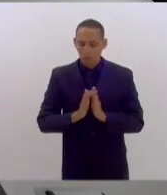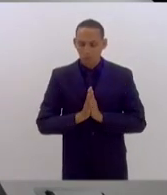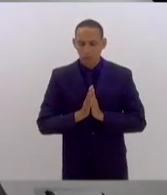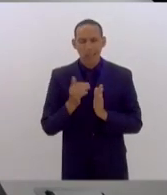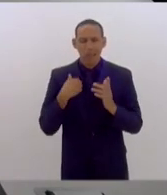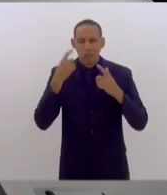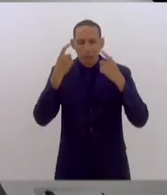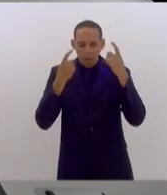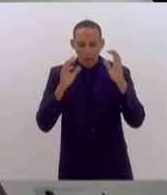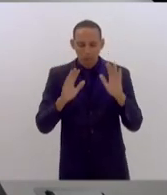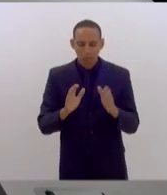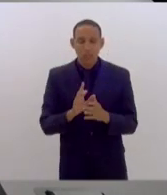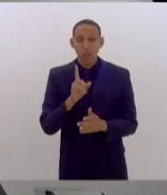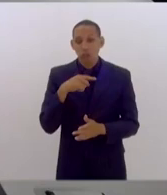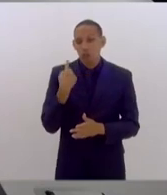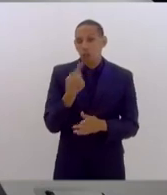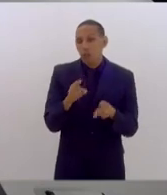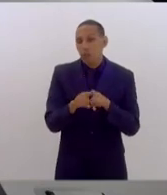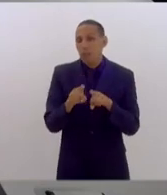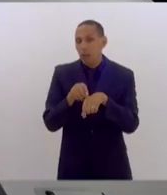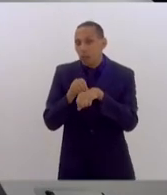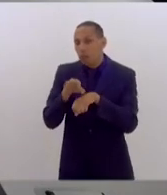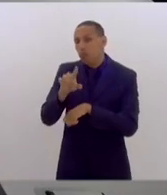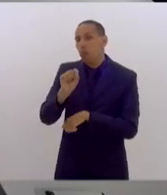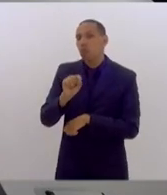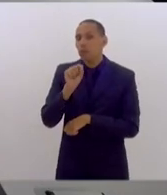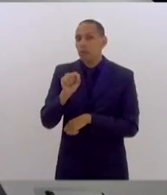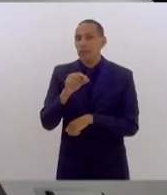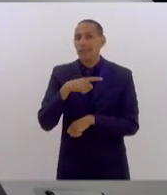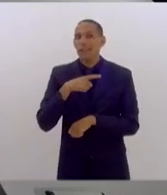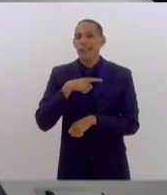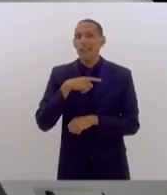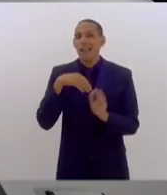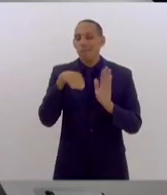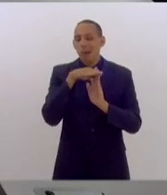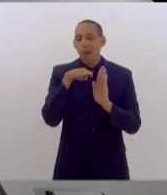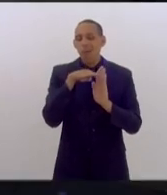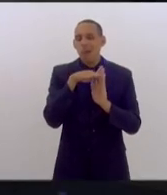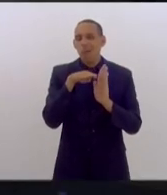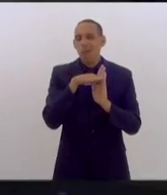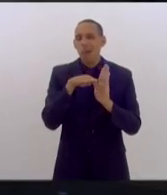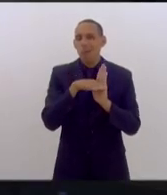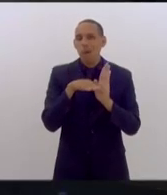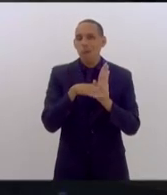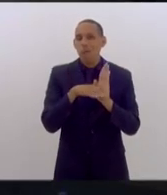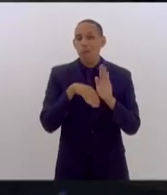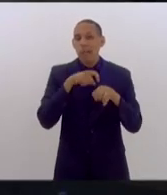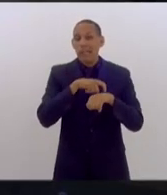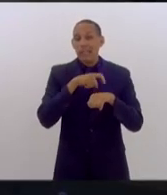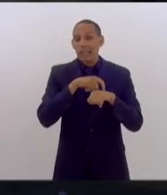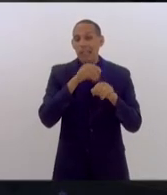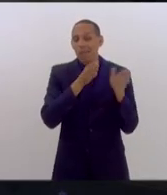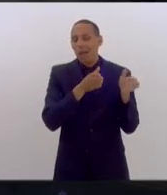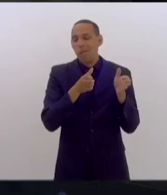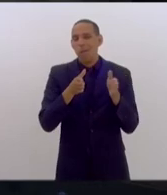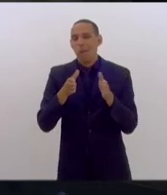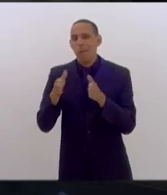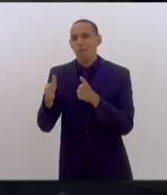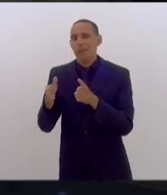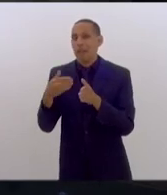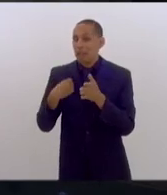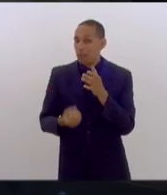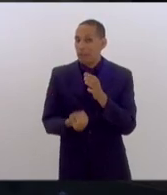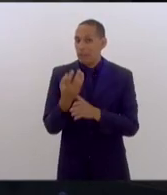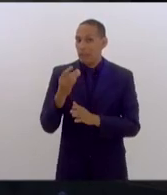preocupada da gente também recomendar que haja um cronograma Então o que eu quis dizer aqui eu queria aqui